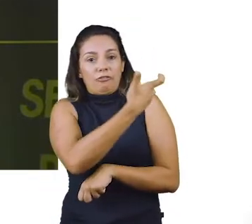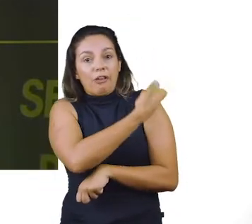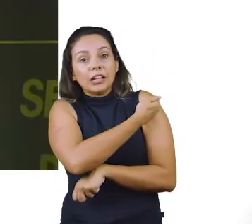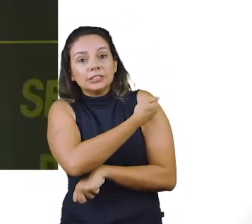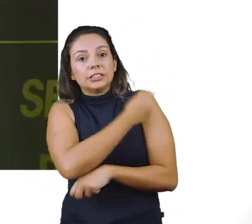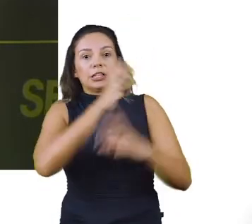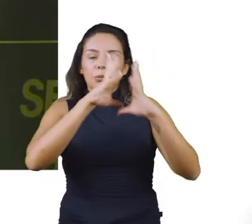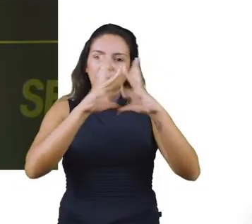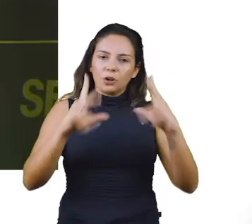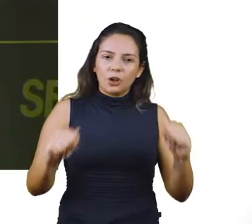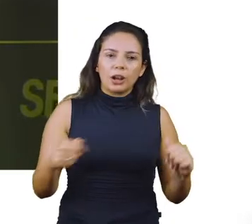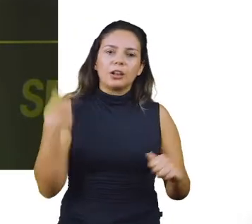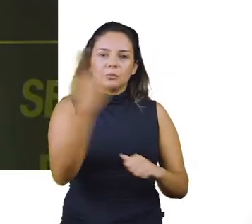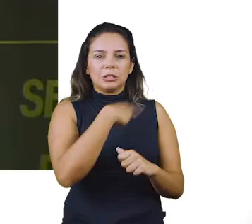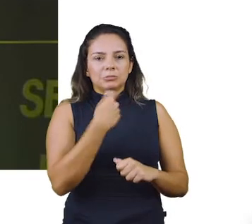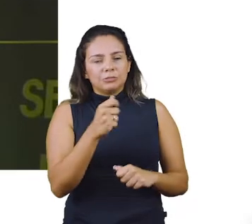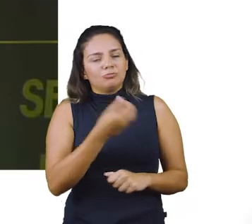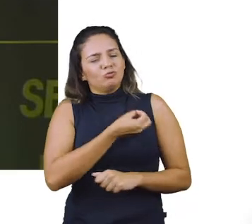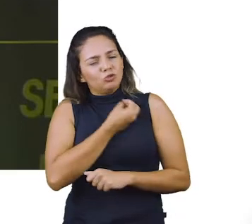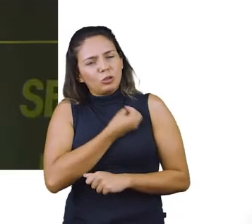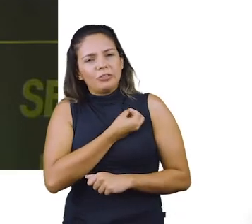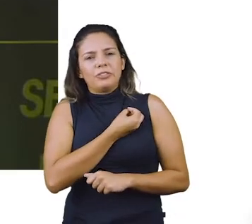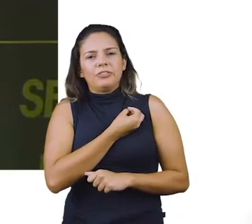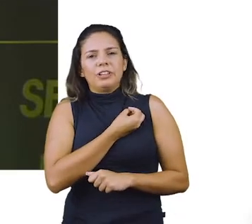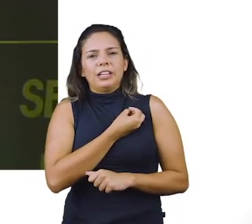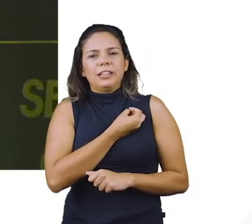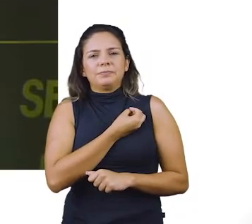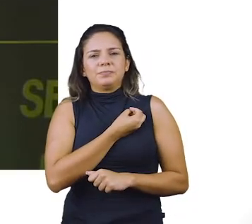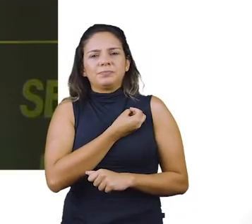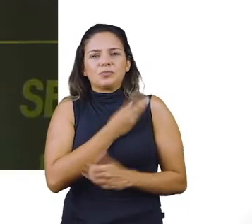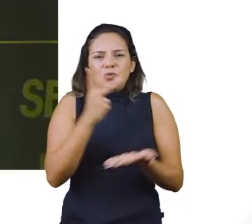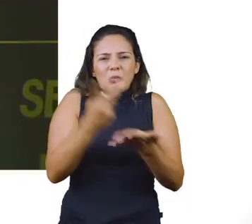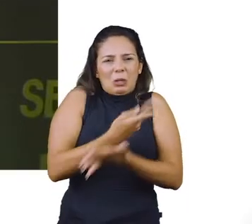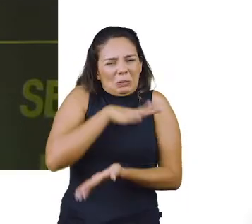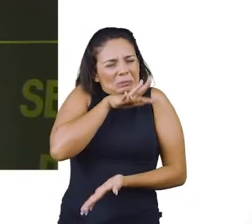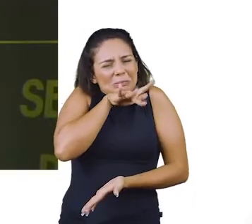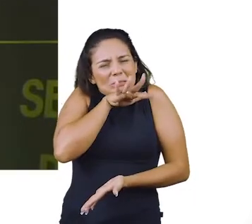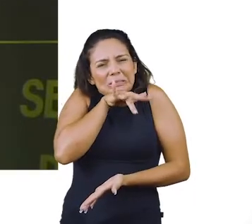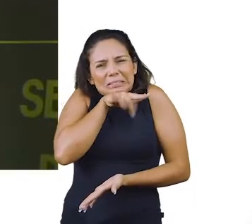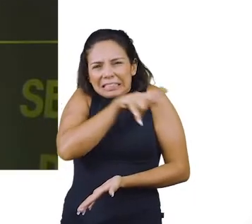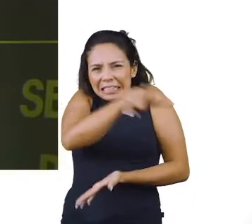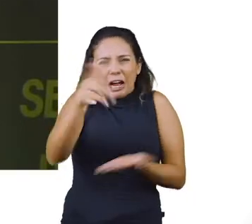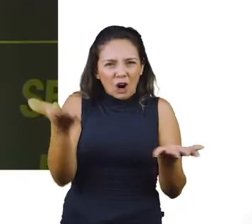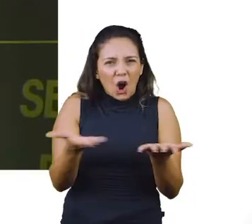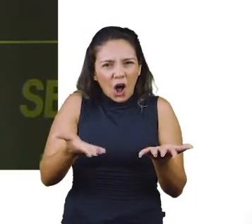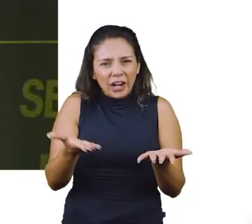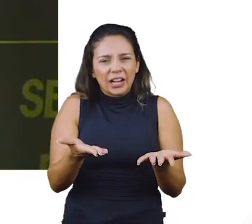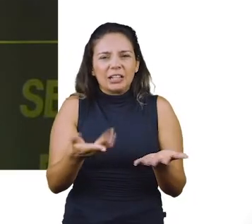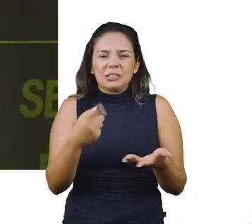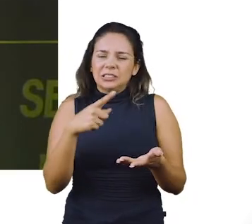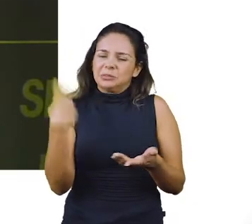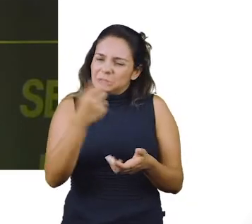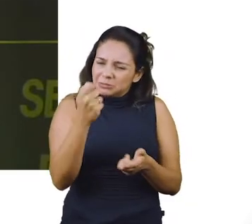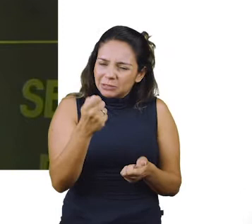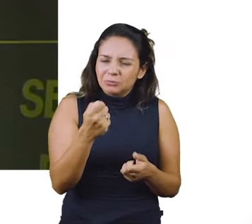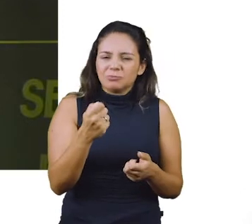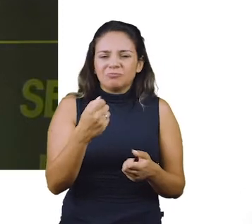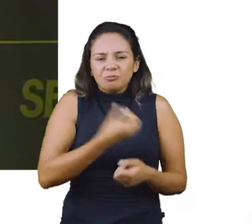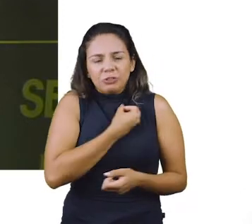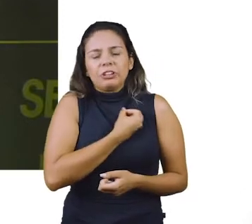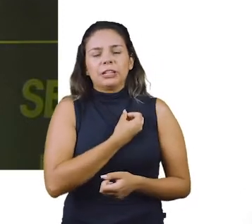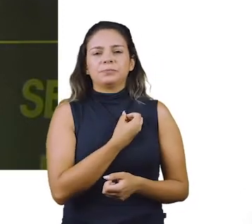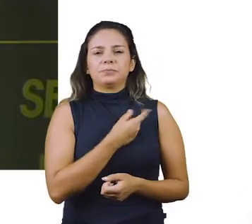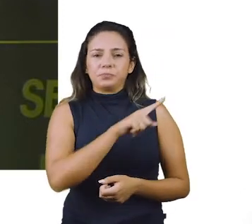venha e que possamos sobreviver a essa tragédia pela qual a humanidade está passando.